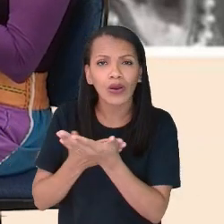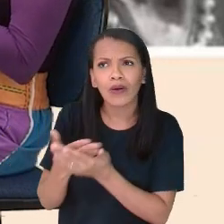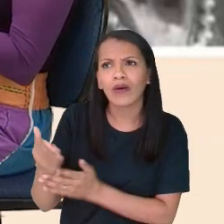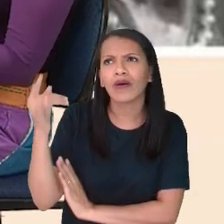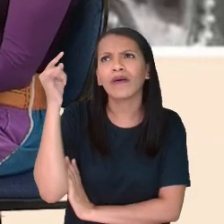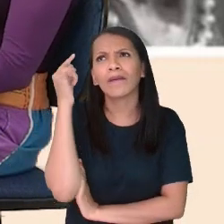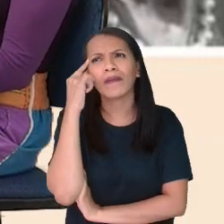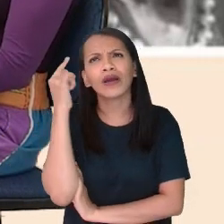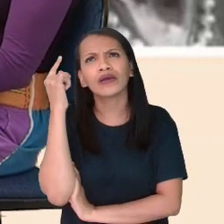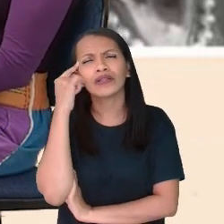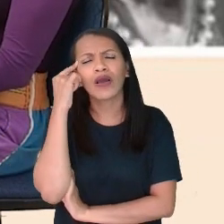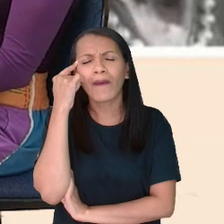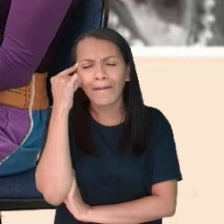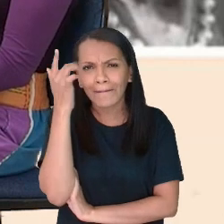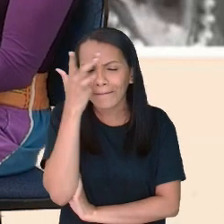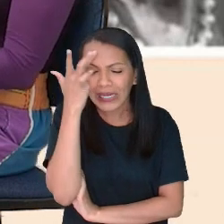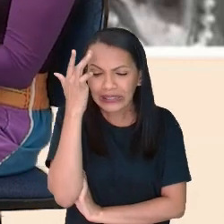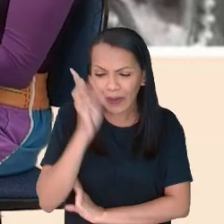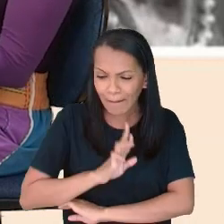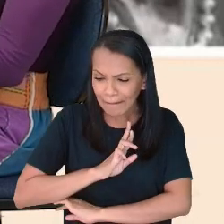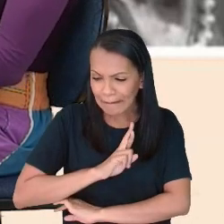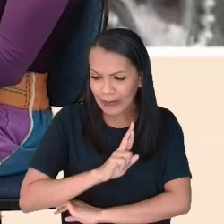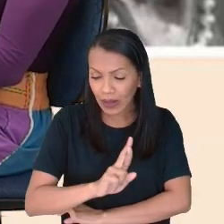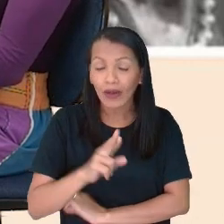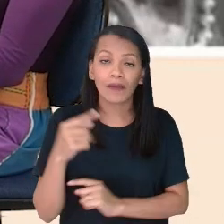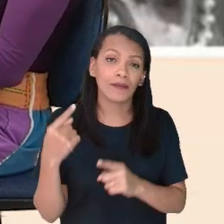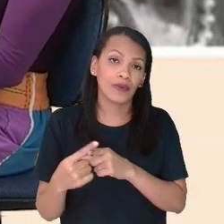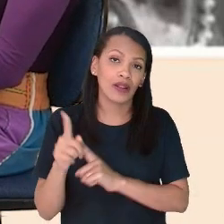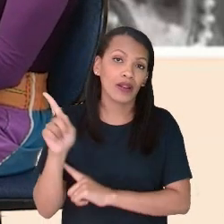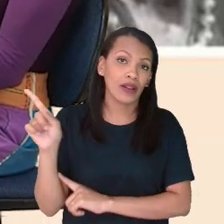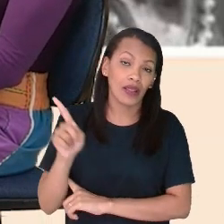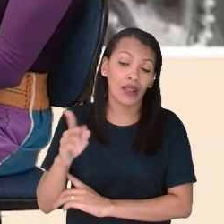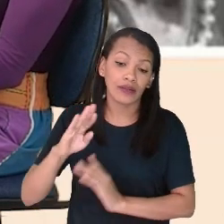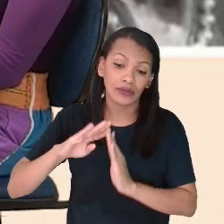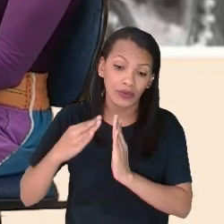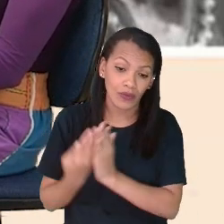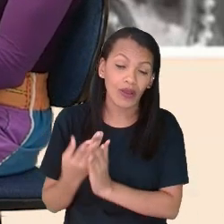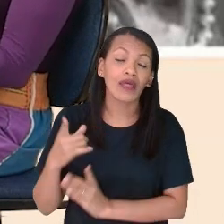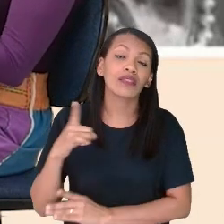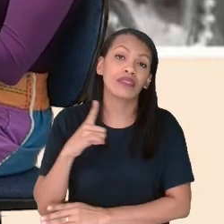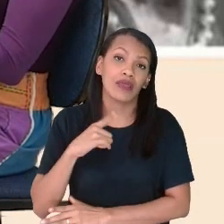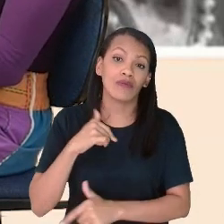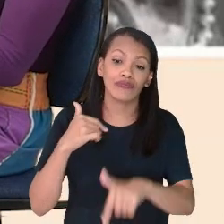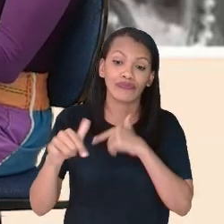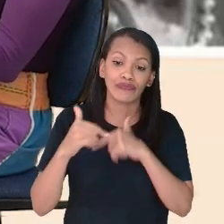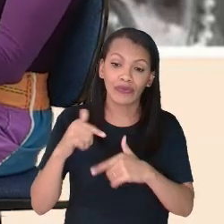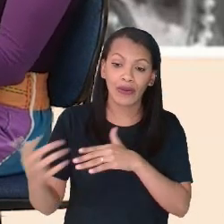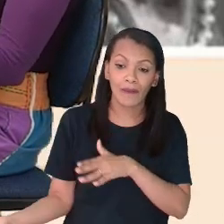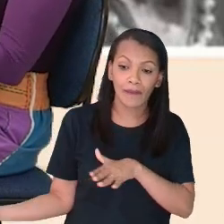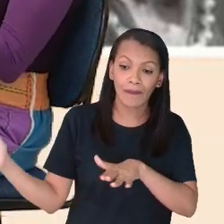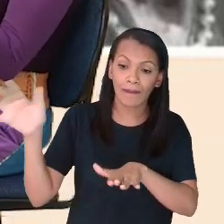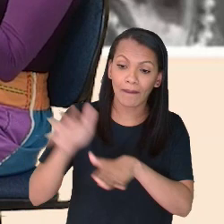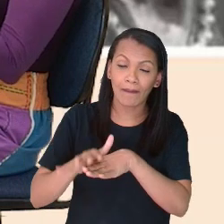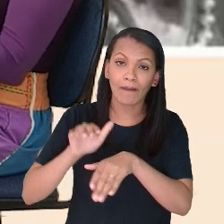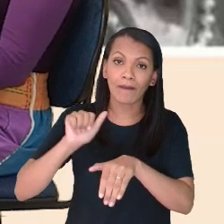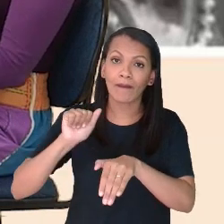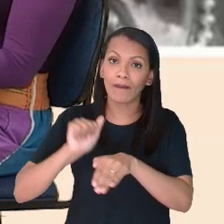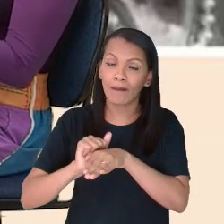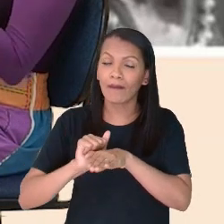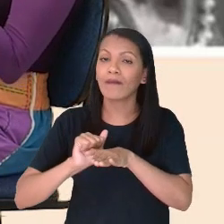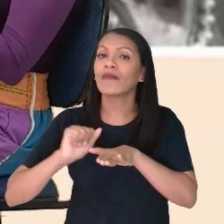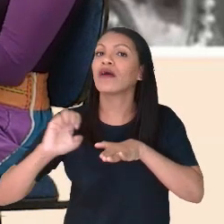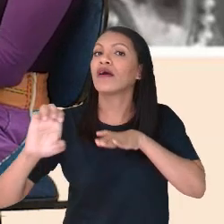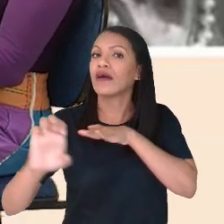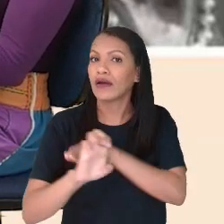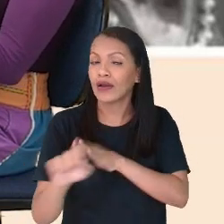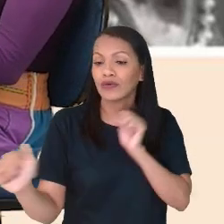em representação, porque lá na escola a gente tem um trabalho de inclusão, né? A gente tem uma equipe maravilhosa com